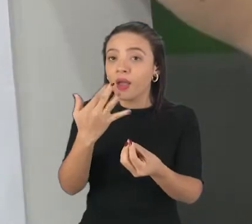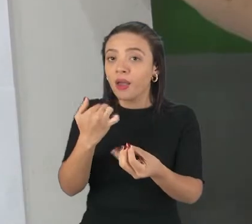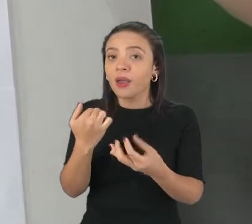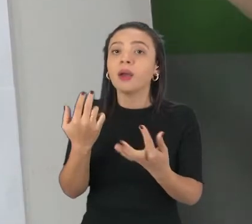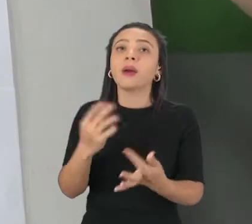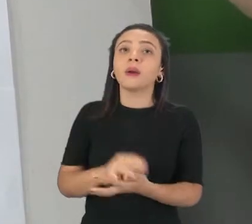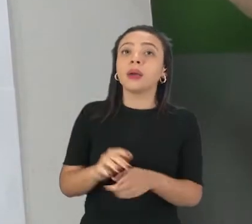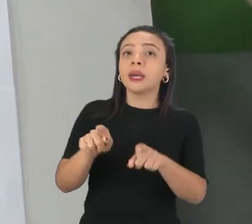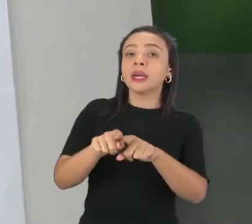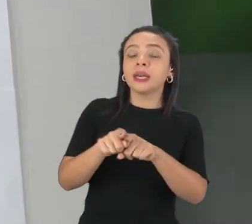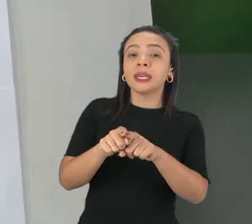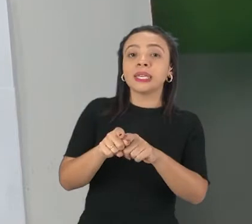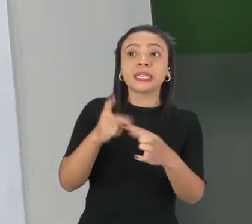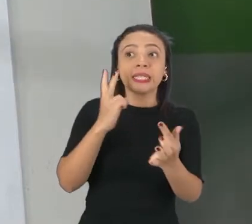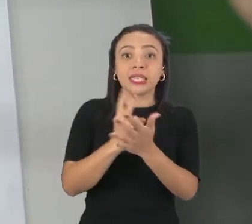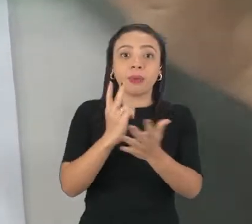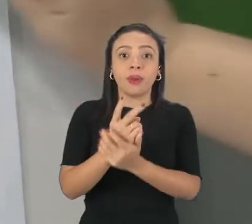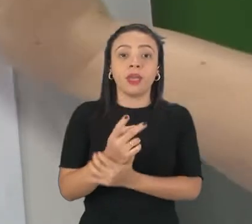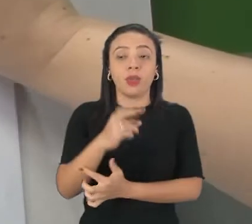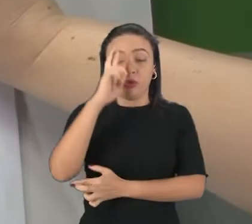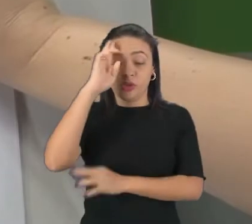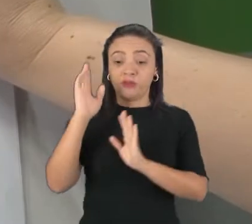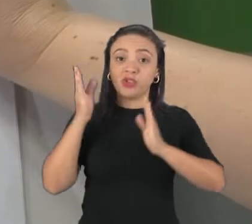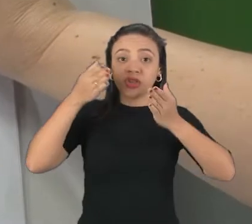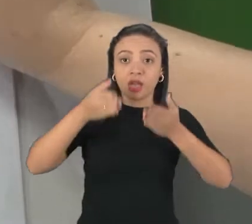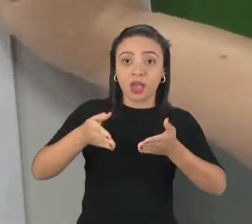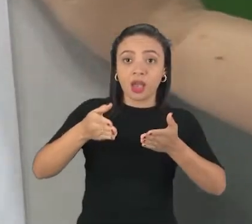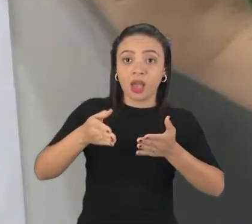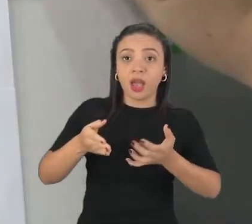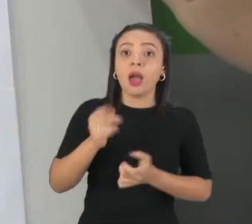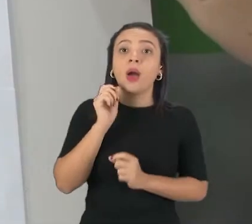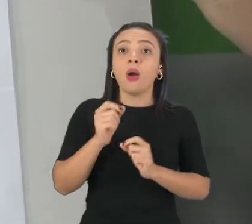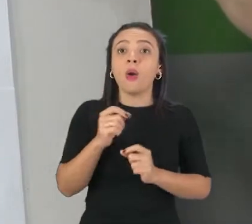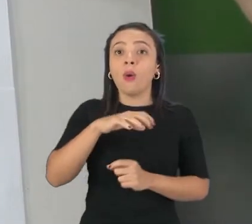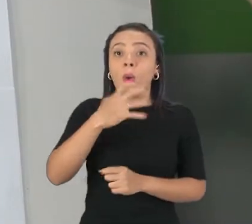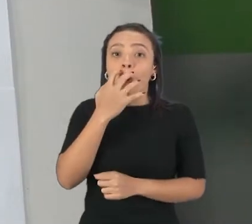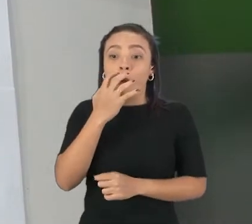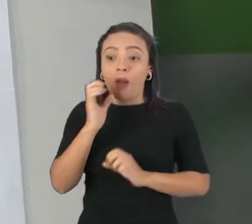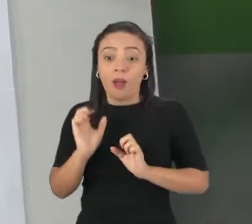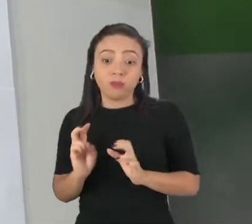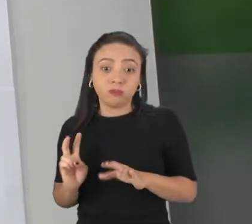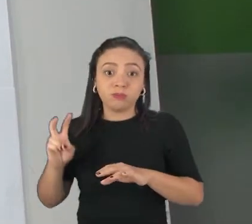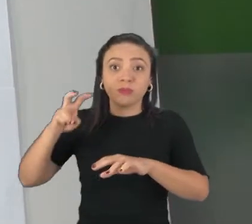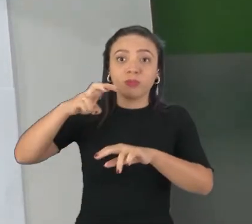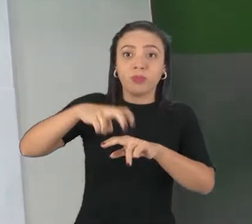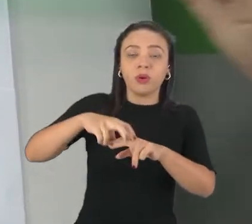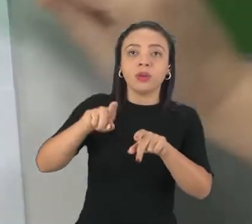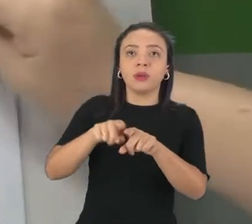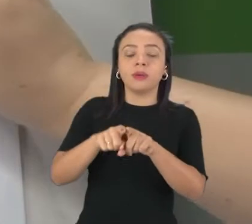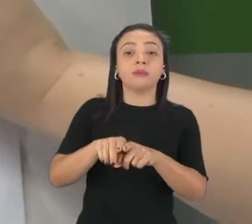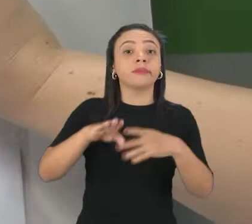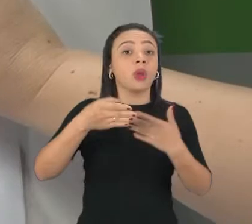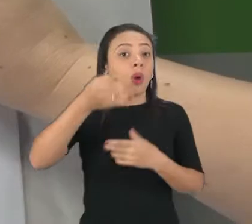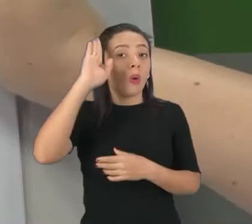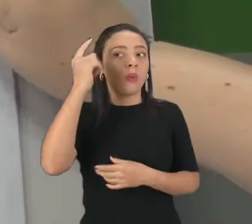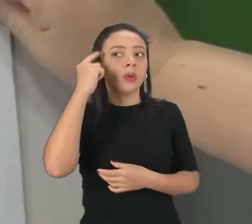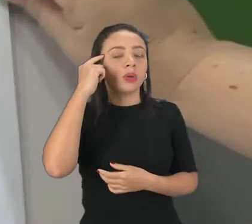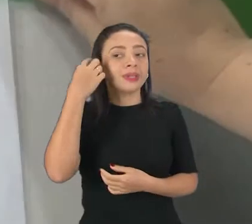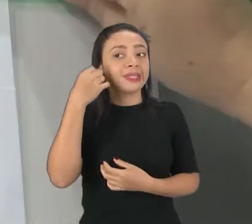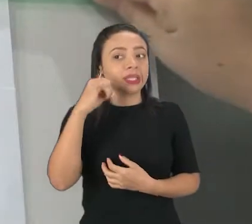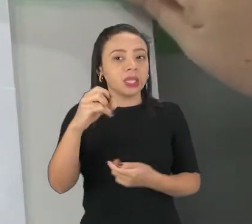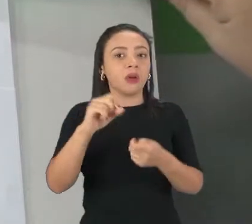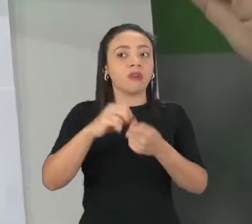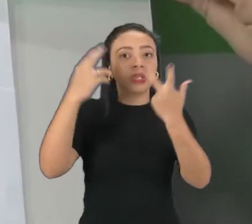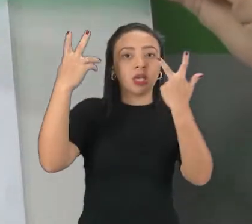entusiasmava quando ele chegava e lhe saltava para o colo. Pensou magoado que se fizesse o mesmo